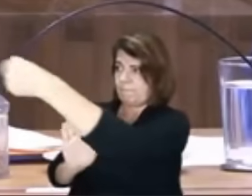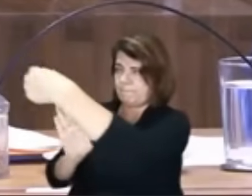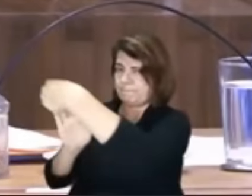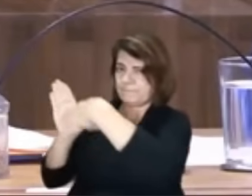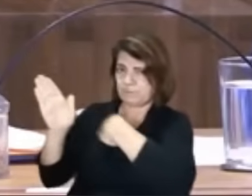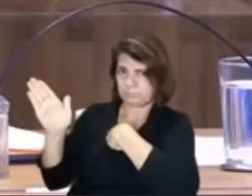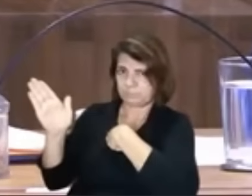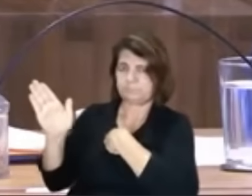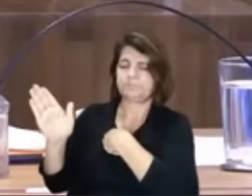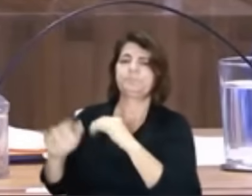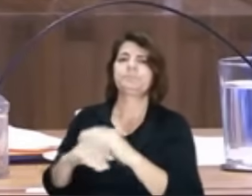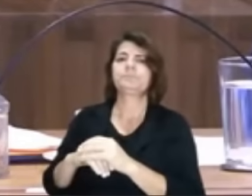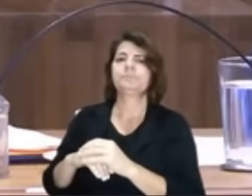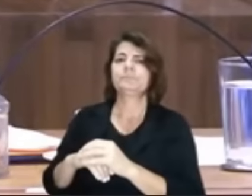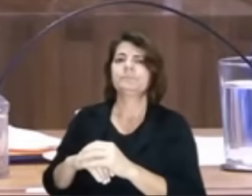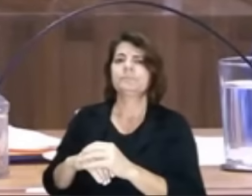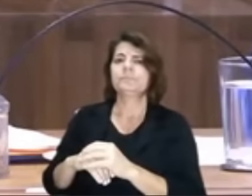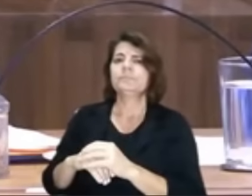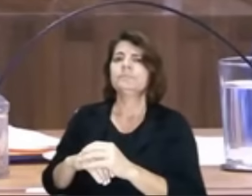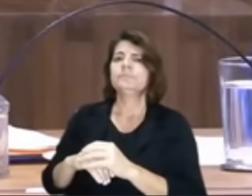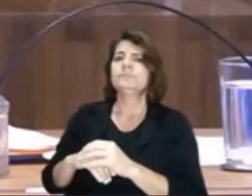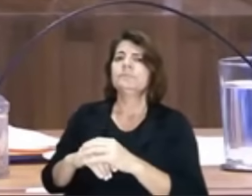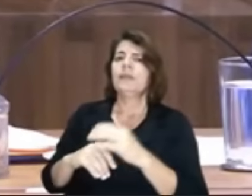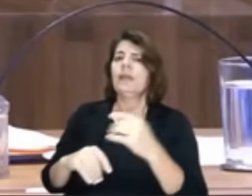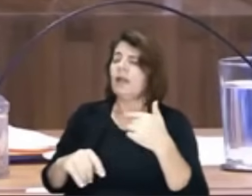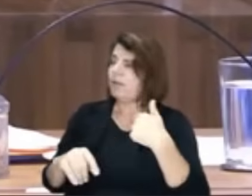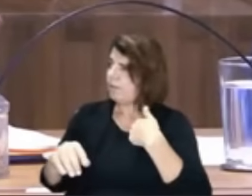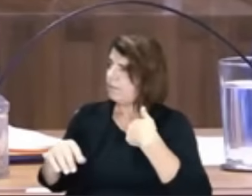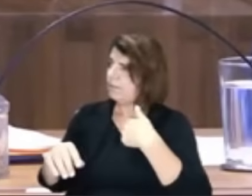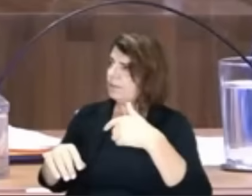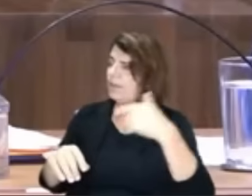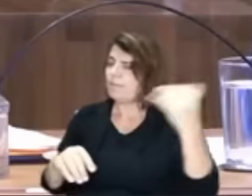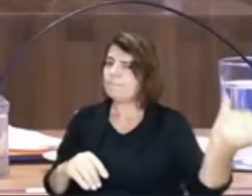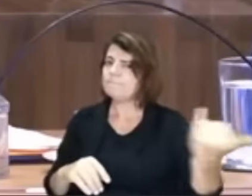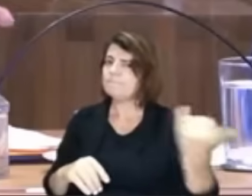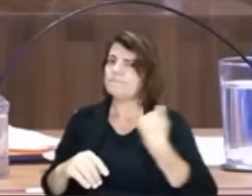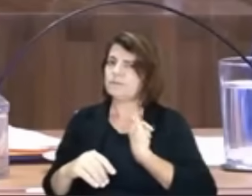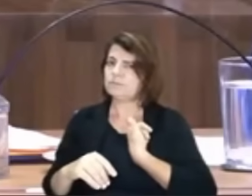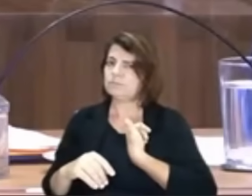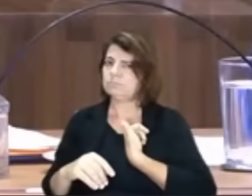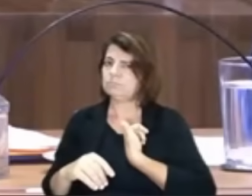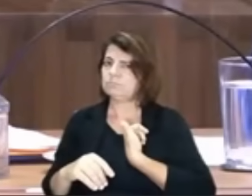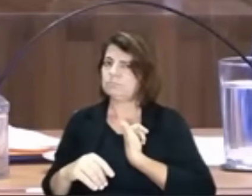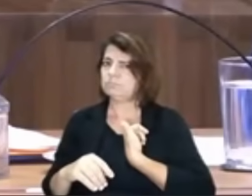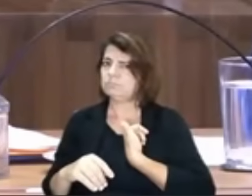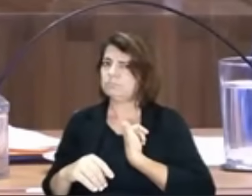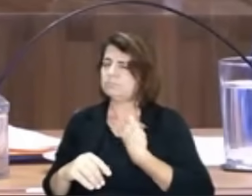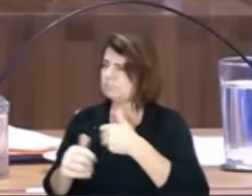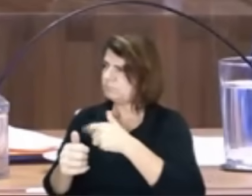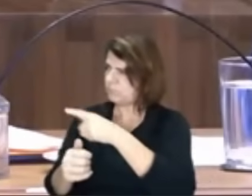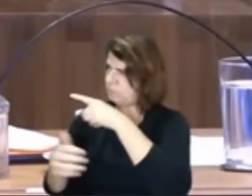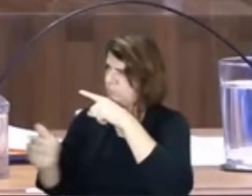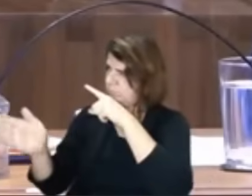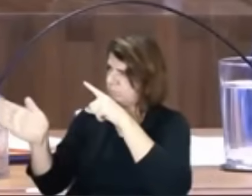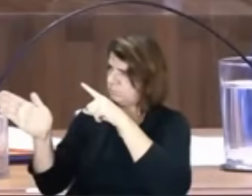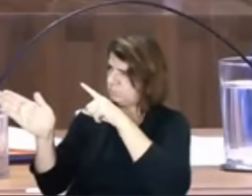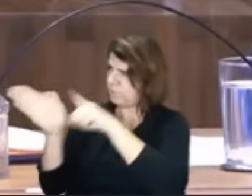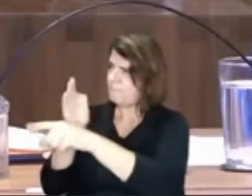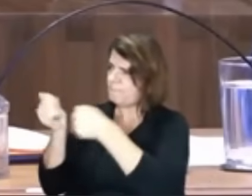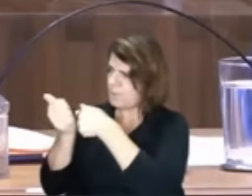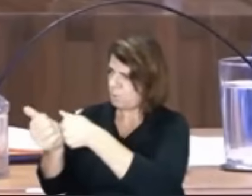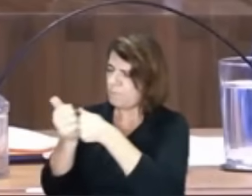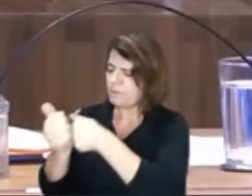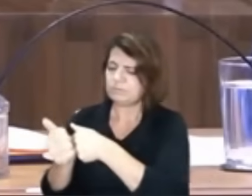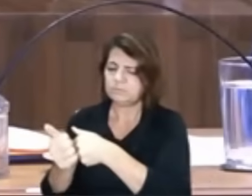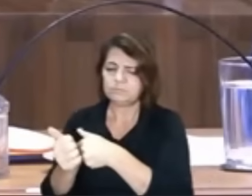perguntou e aí eu ele ele me falou e tal perguntou se eu estava acompanhando as manifestações não é atribuição